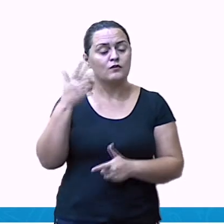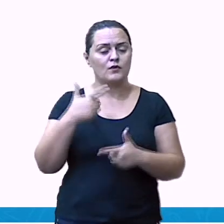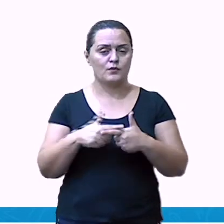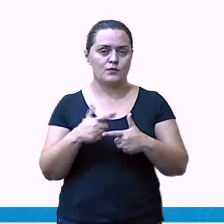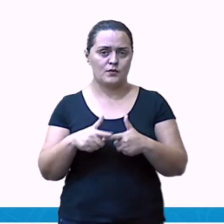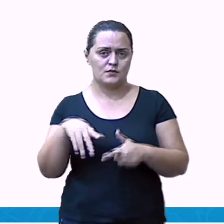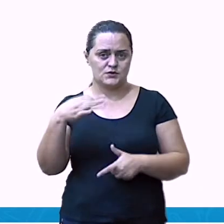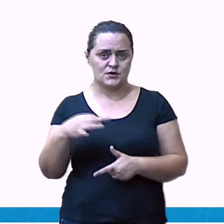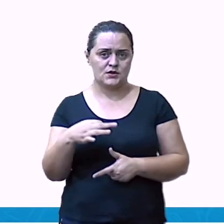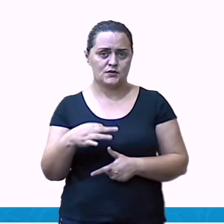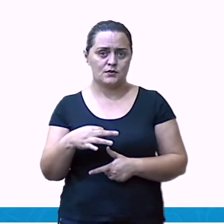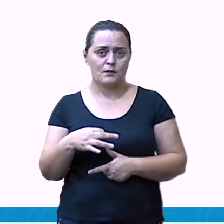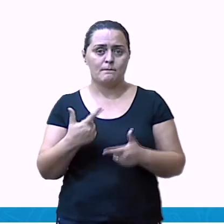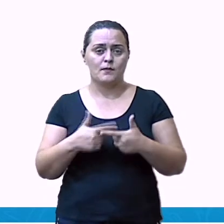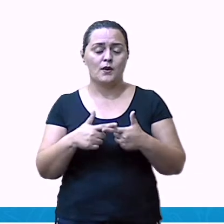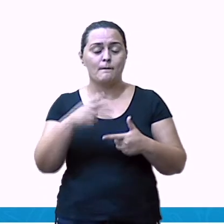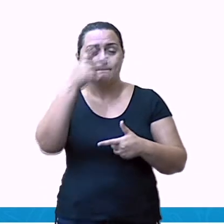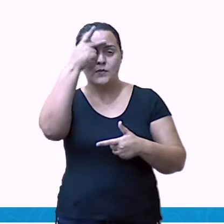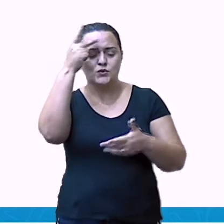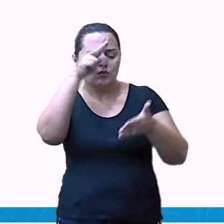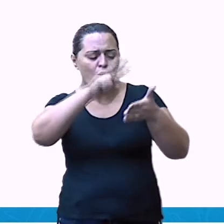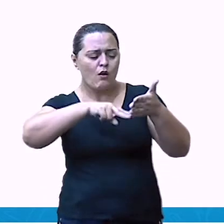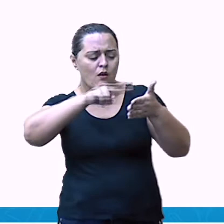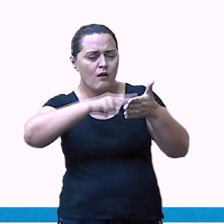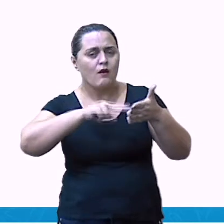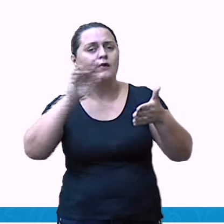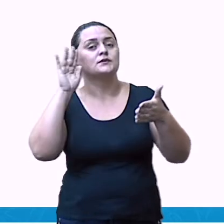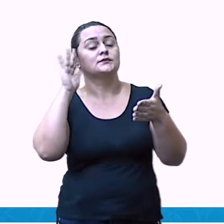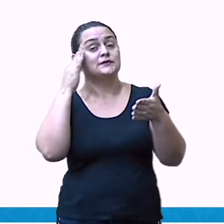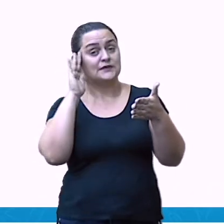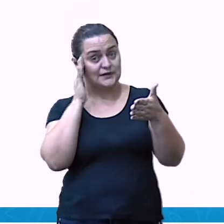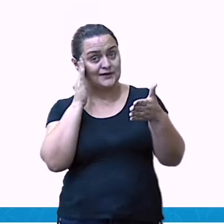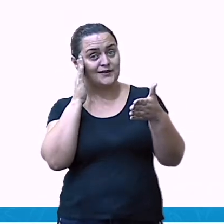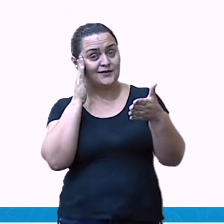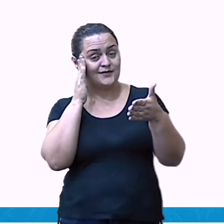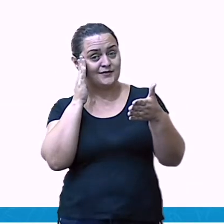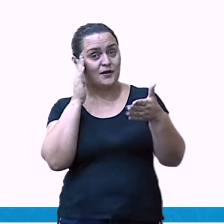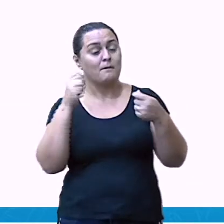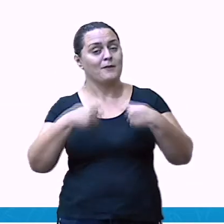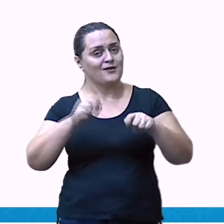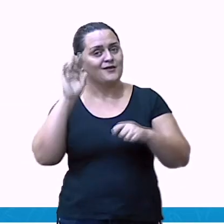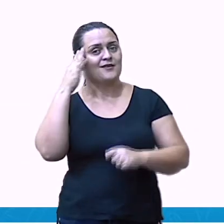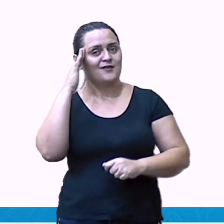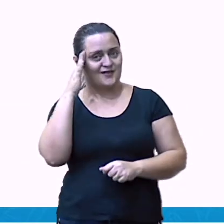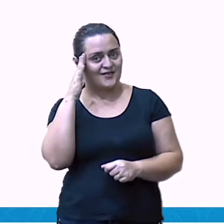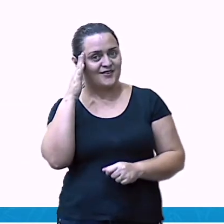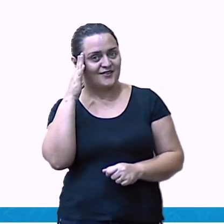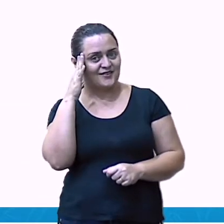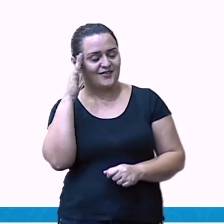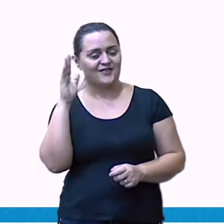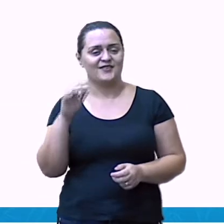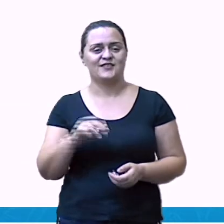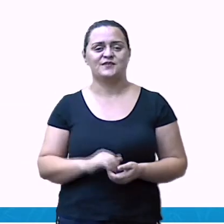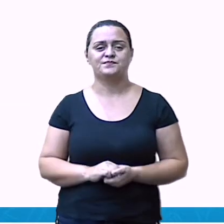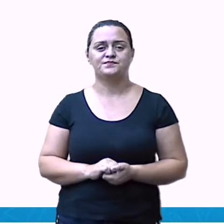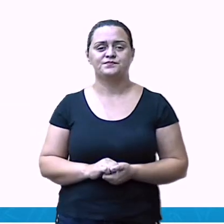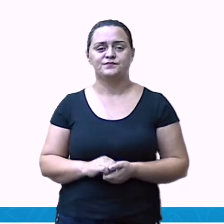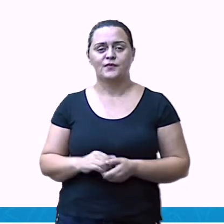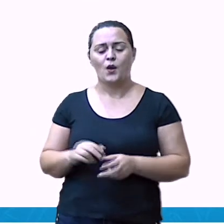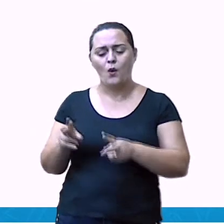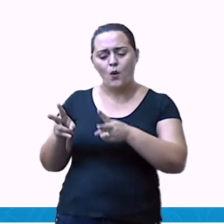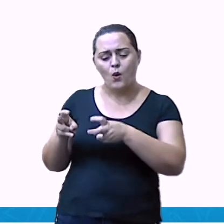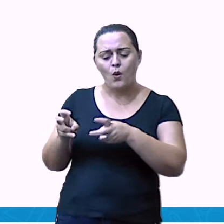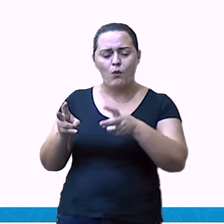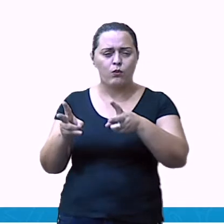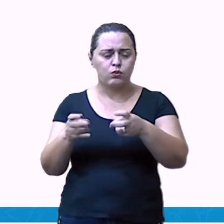terminar compreendendo o que você recontou aí nesse conto. Observe a ortografia e procure